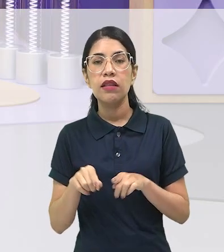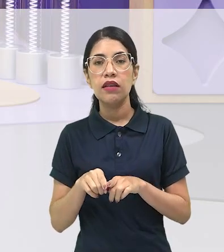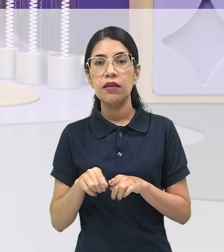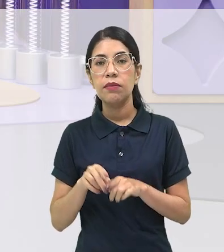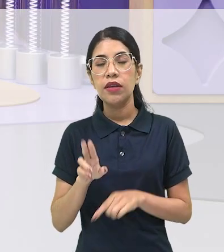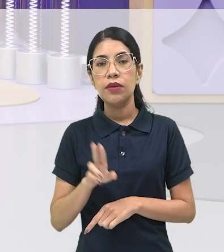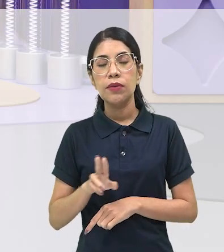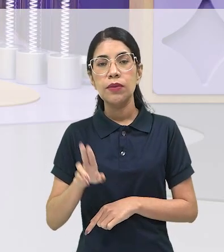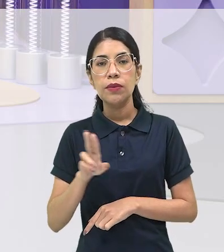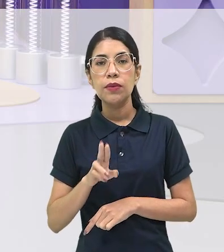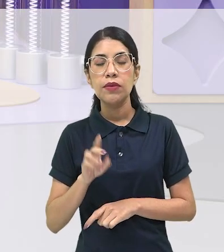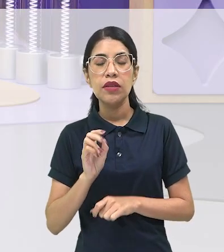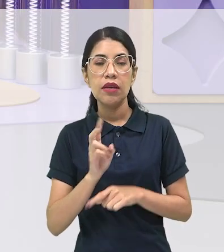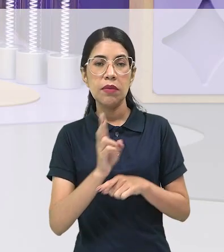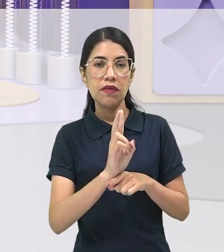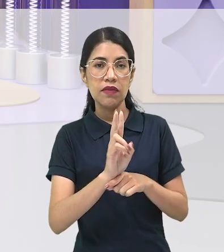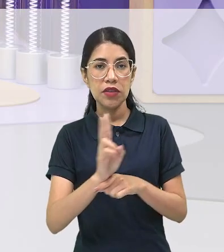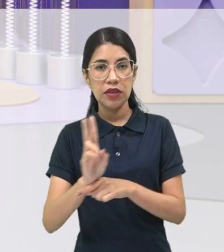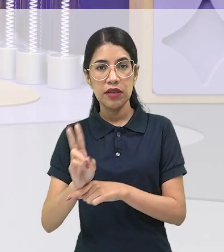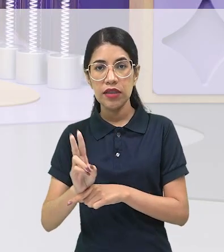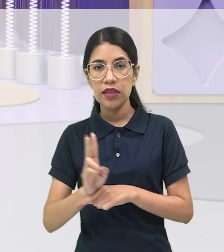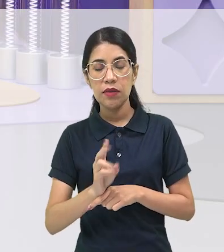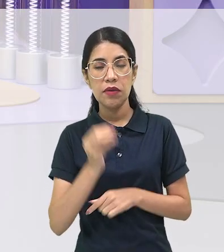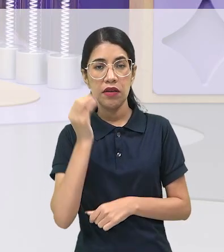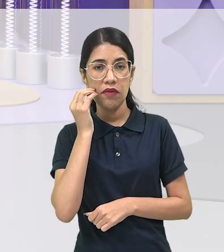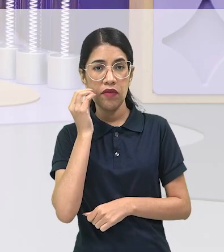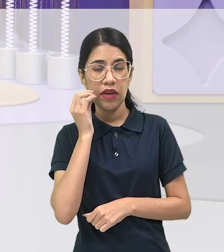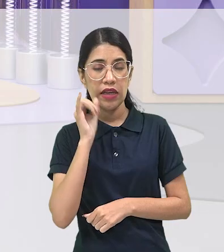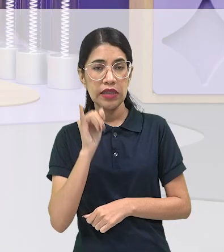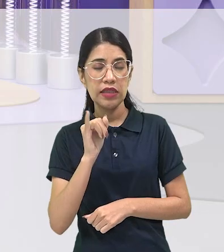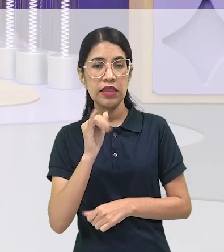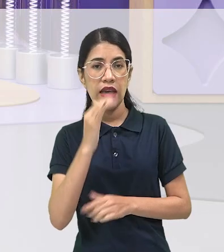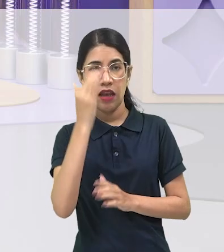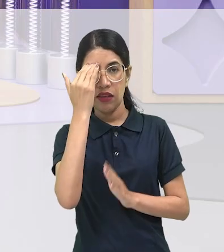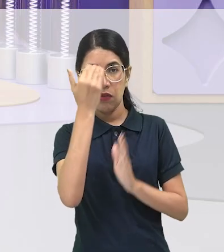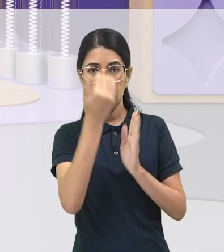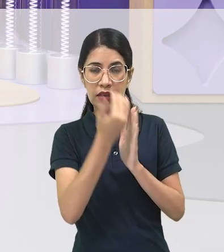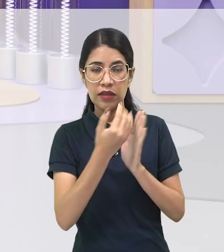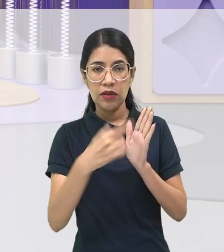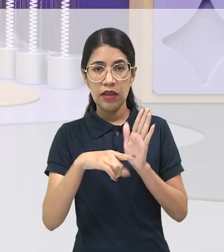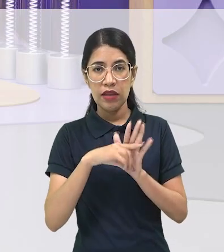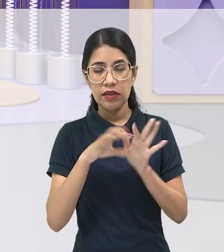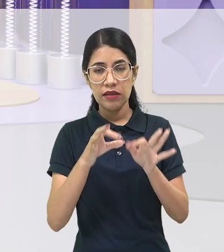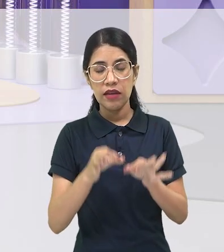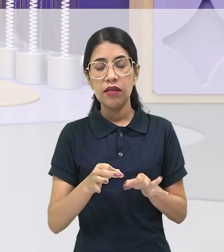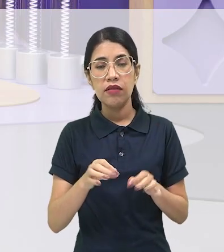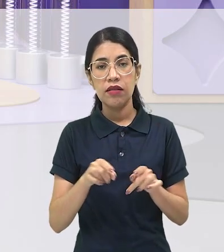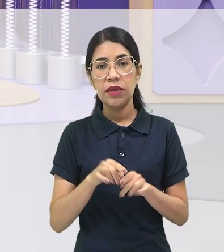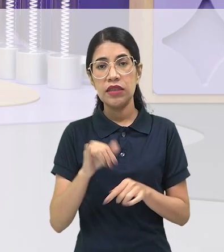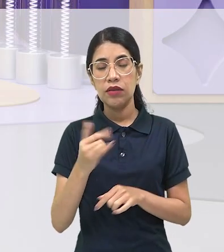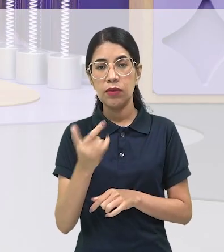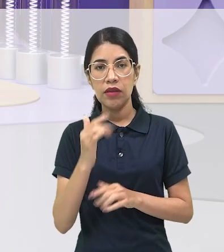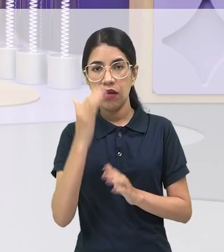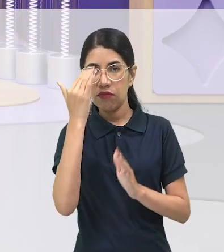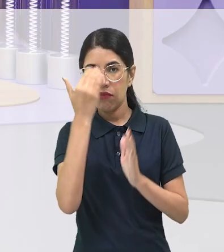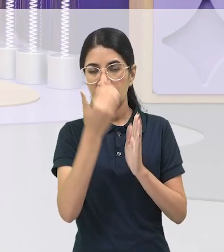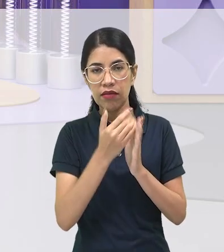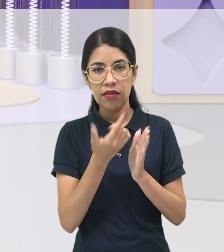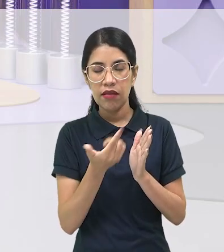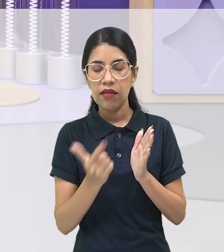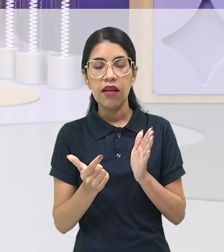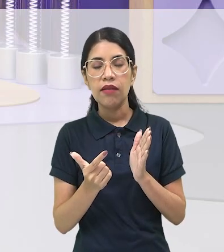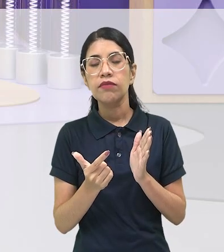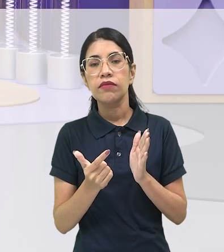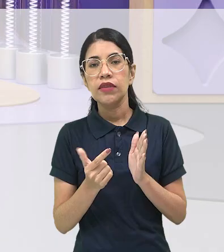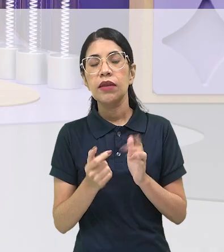da fiscalização para ver se essas leis estão sendo respeitadas ou não. Quando elas não são respeitadas, essas